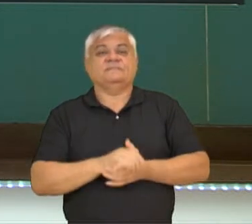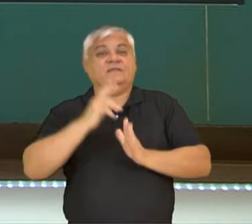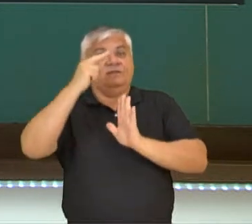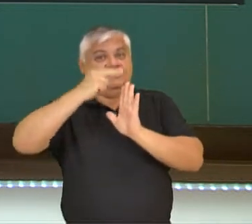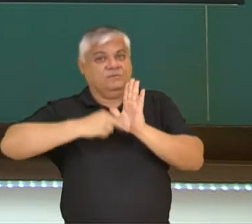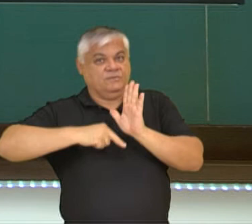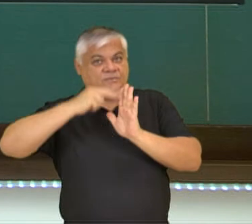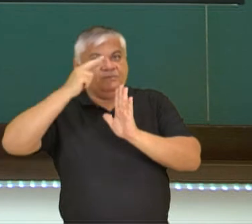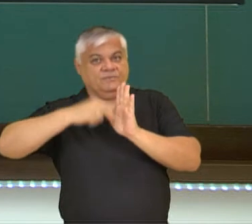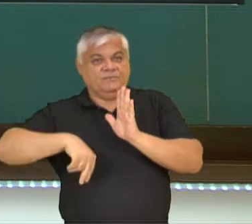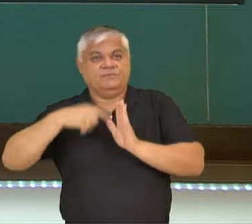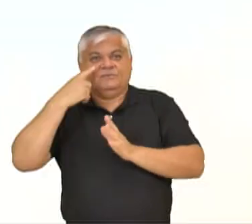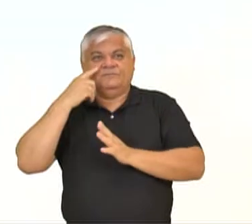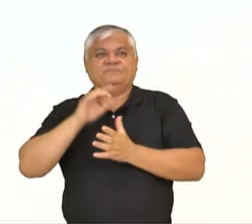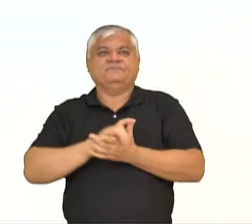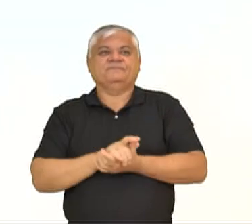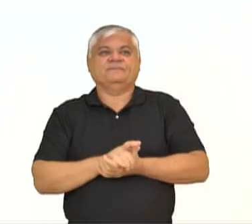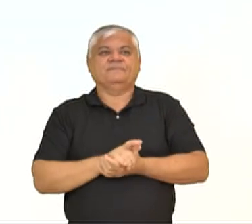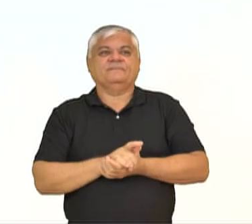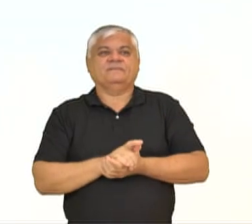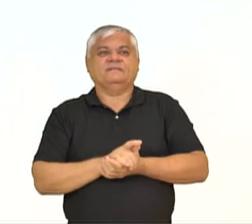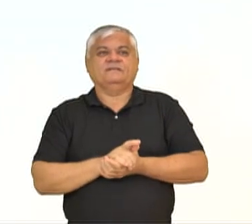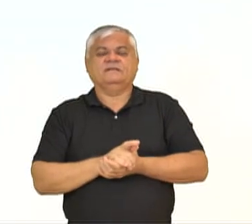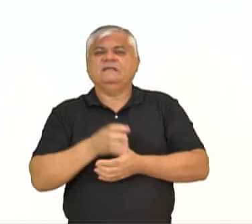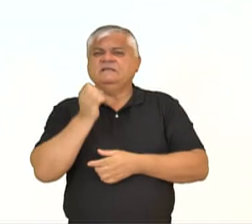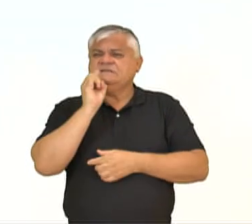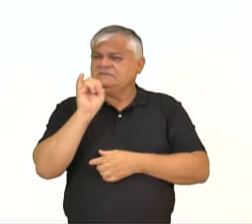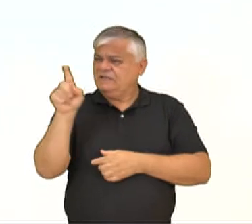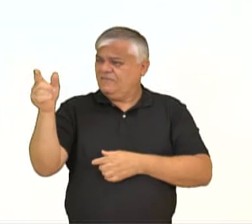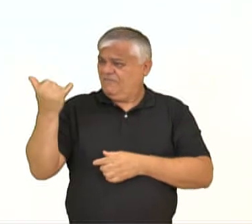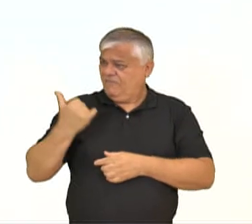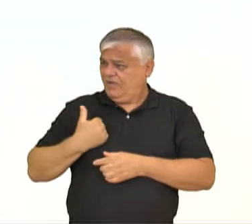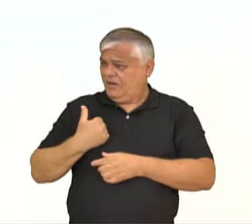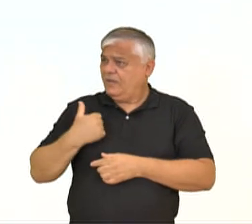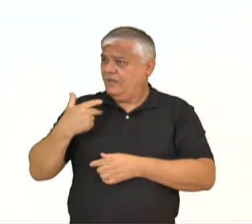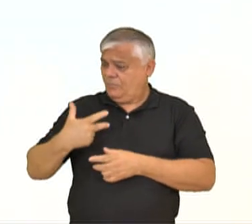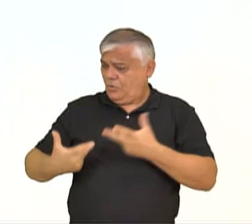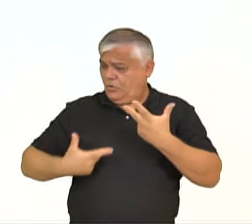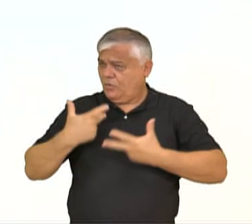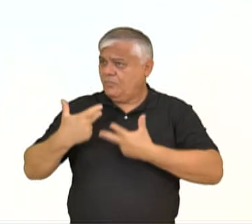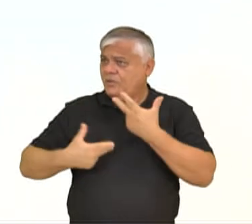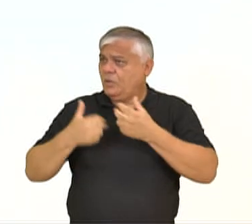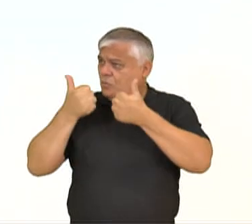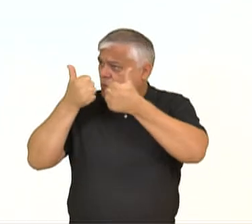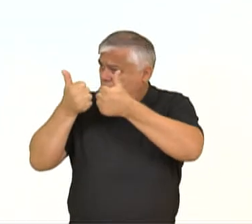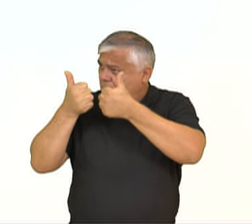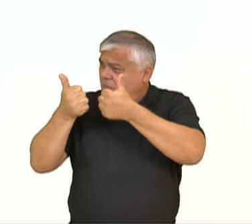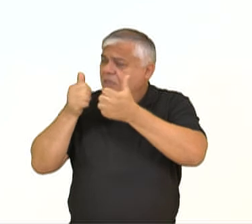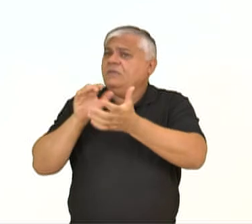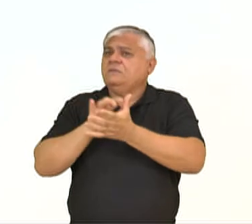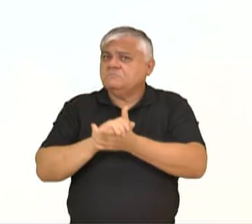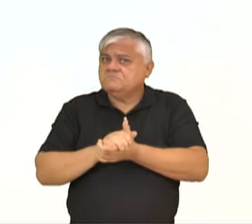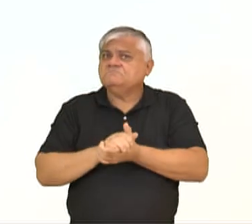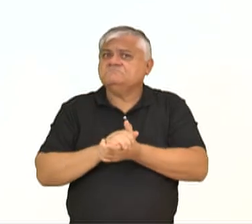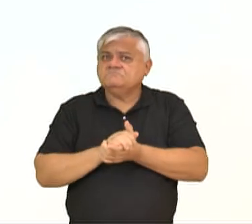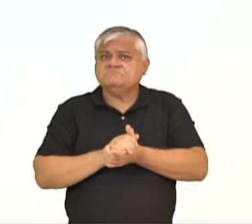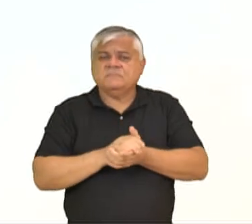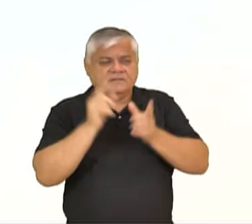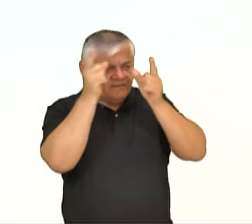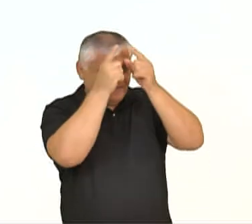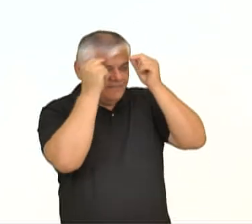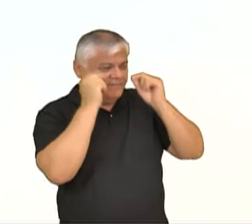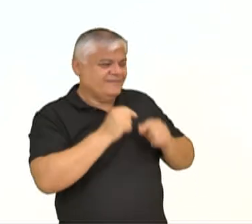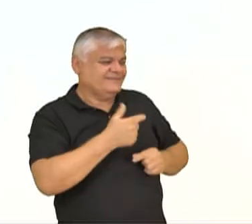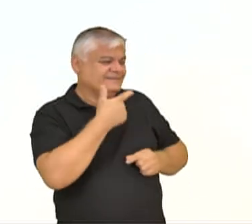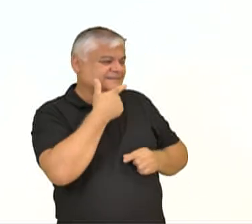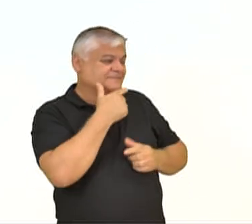Continuando a leitura. Se você diz que a operação foi bem, a enfermeira parou de